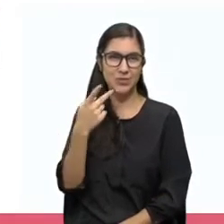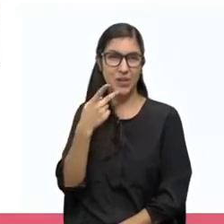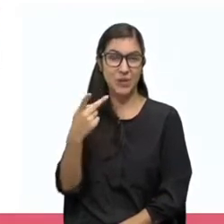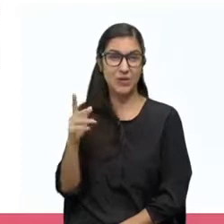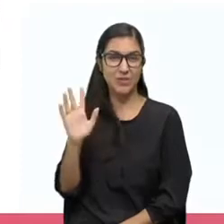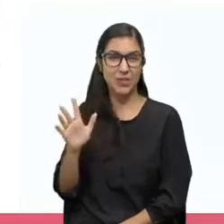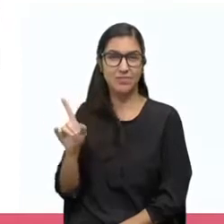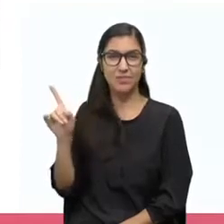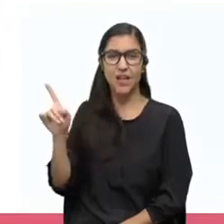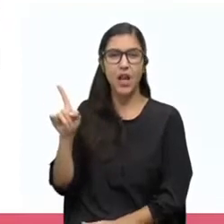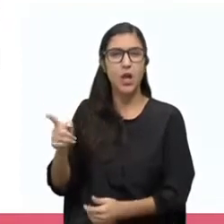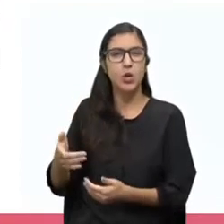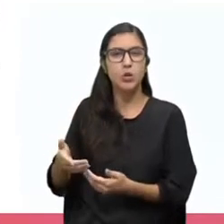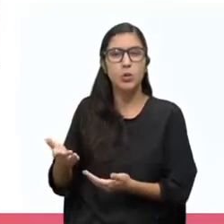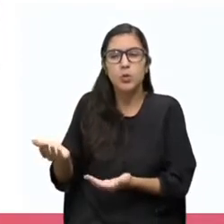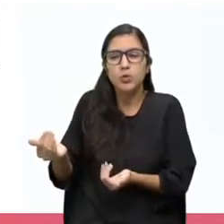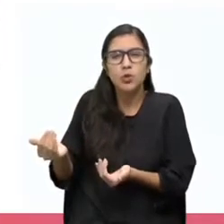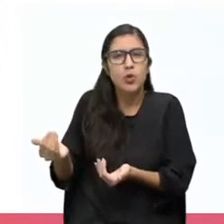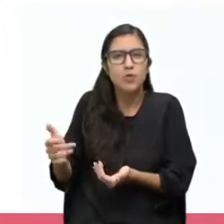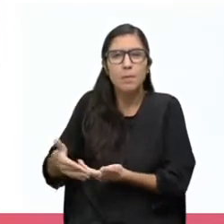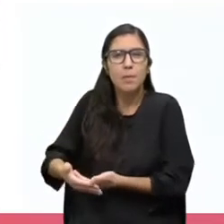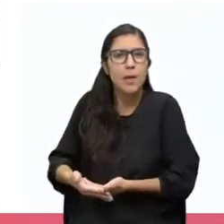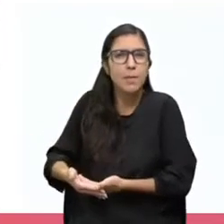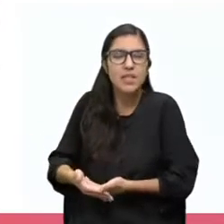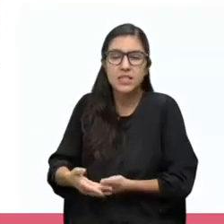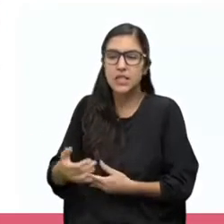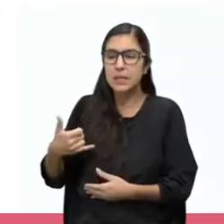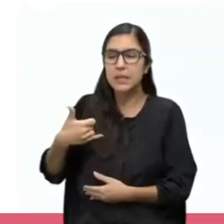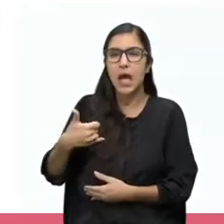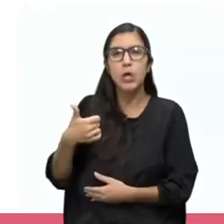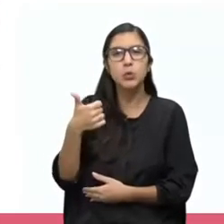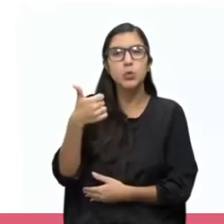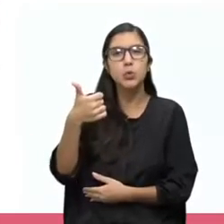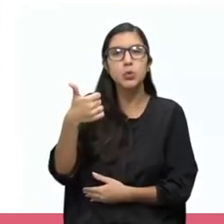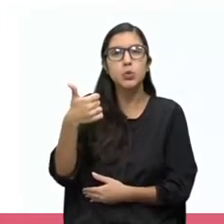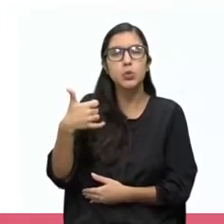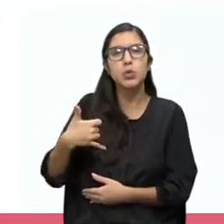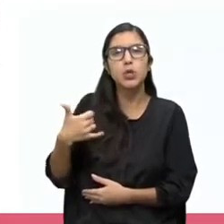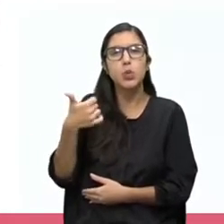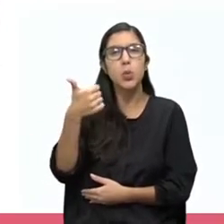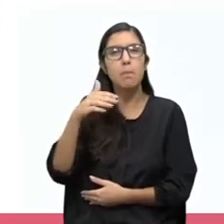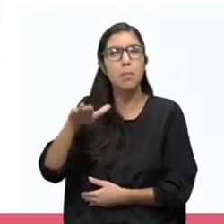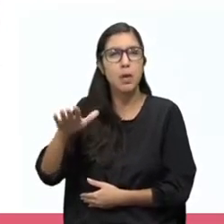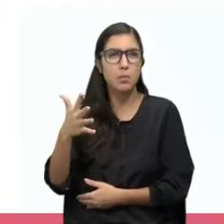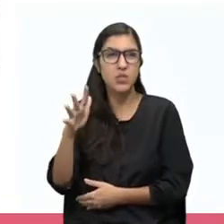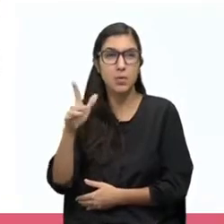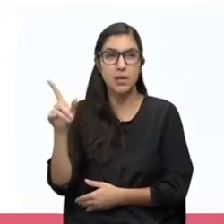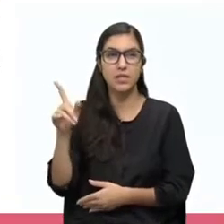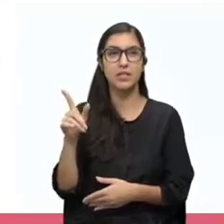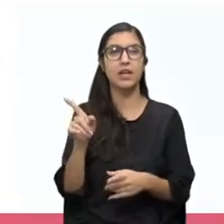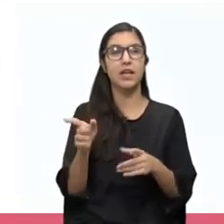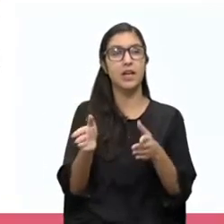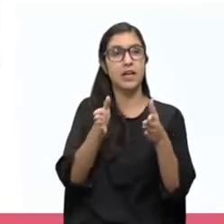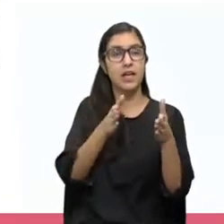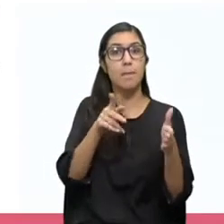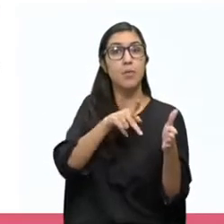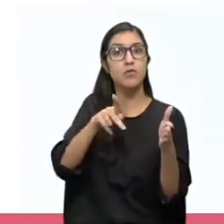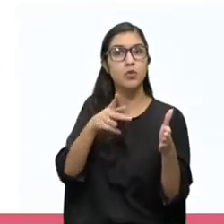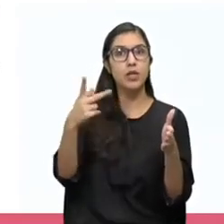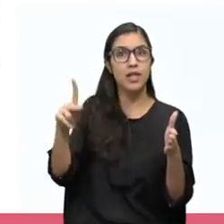ficou bem novinha, bebezinha, com 1 ano e meio, e da professora dela, da Anne Sullivan, que